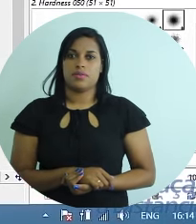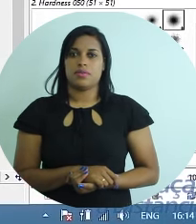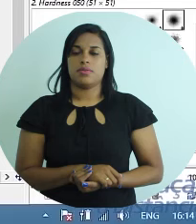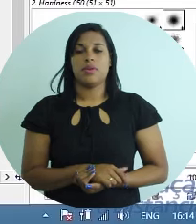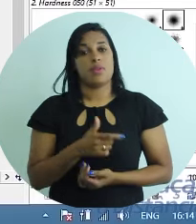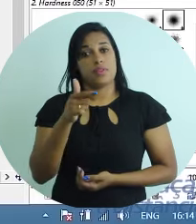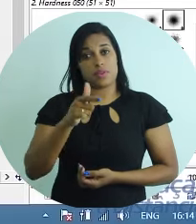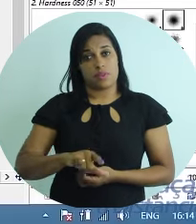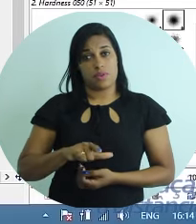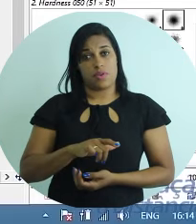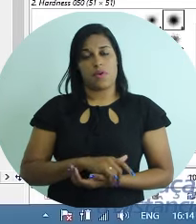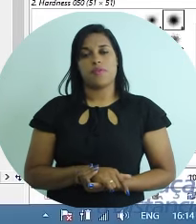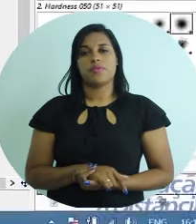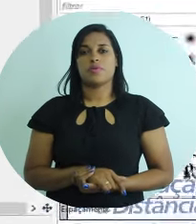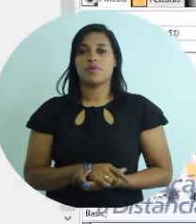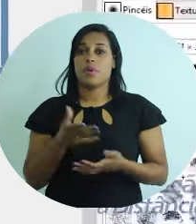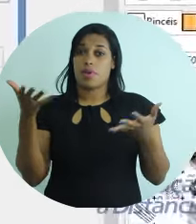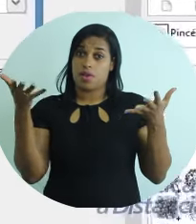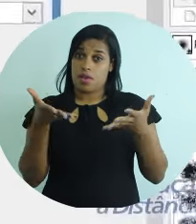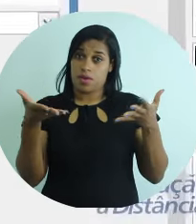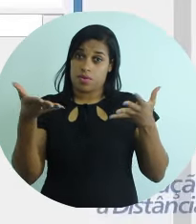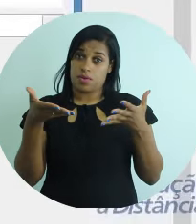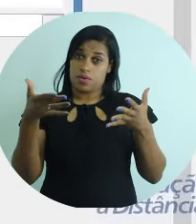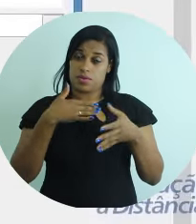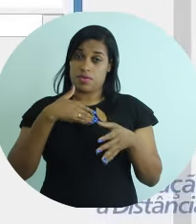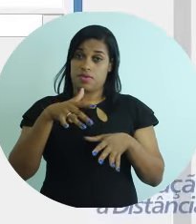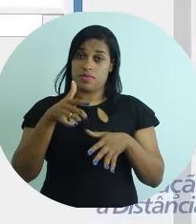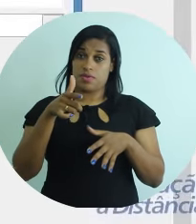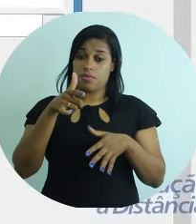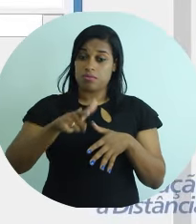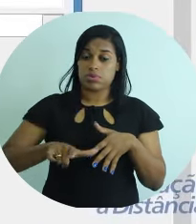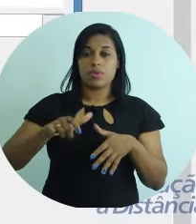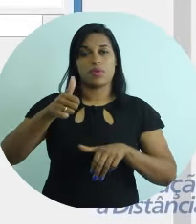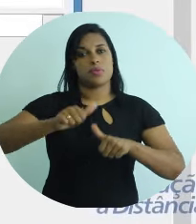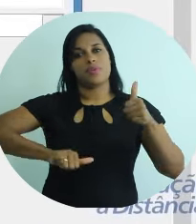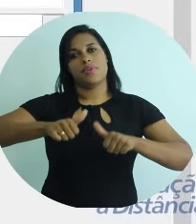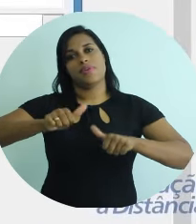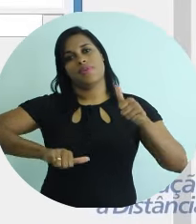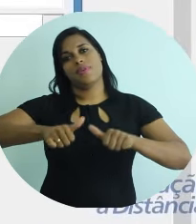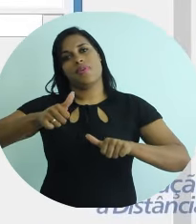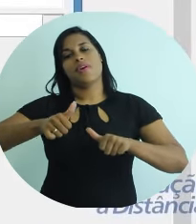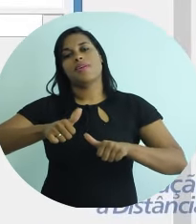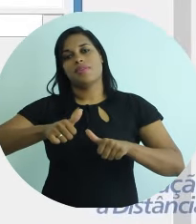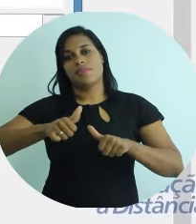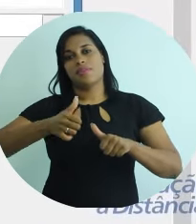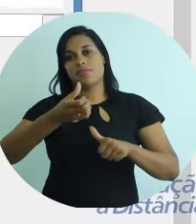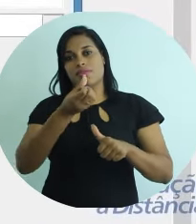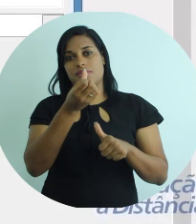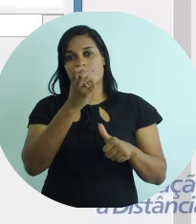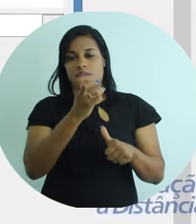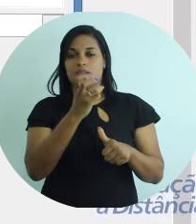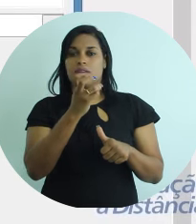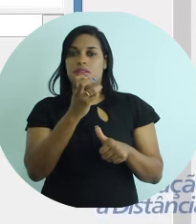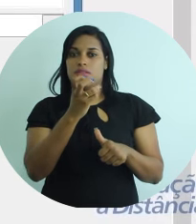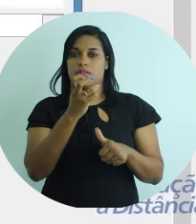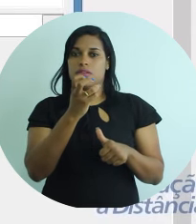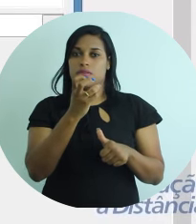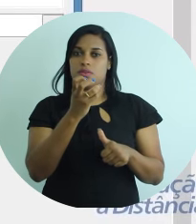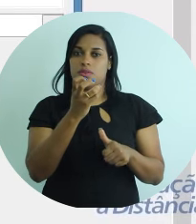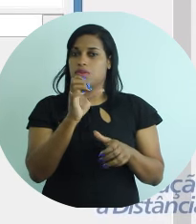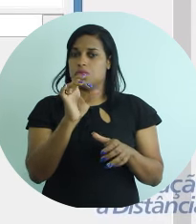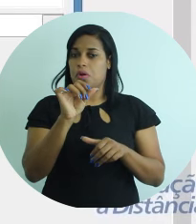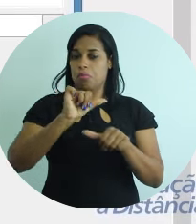novamente. Só que agora eu vou exportar ela com uma qualidade de 65. Então eu vou só